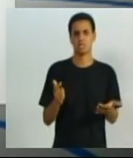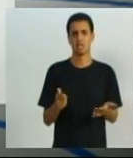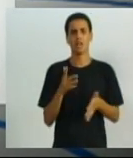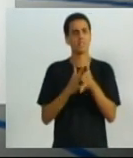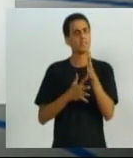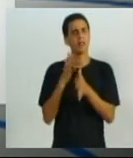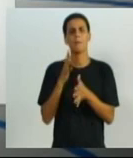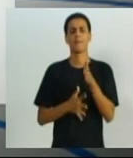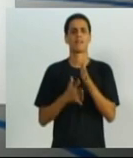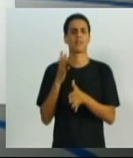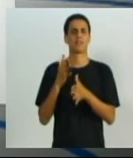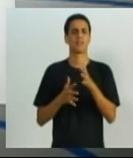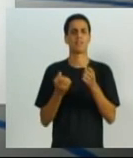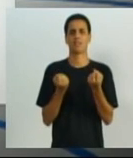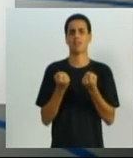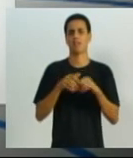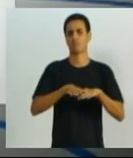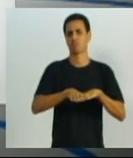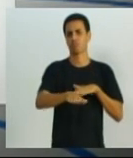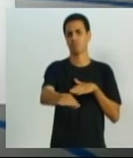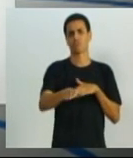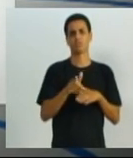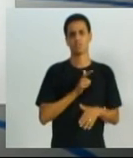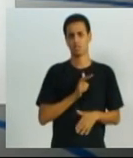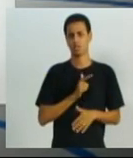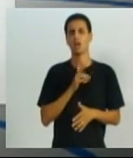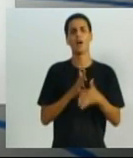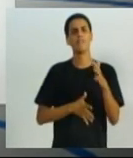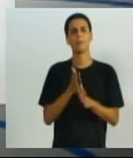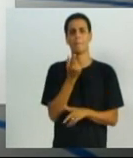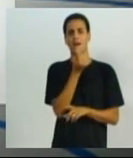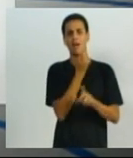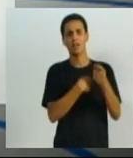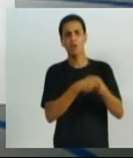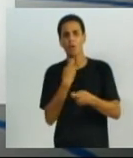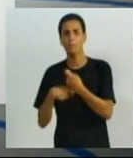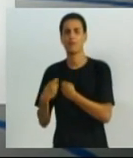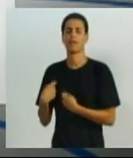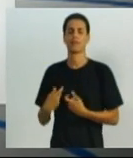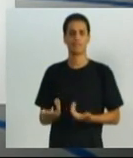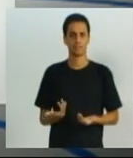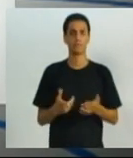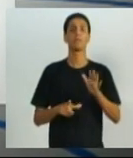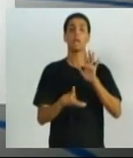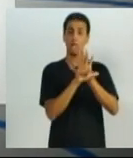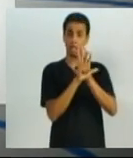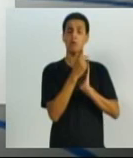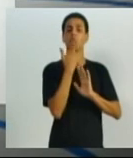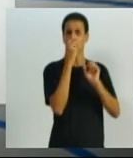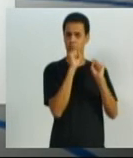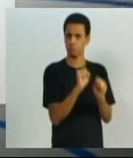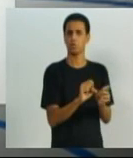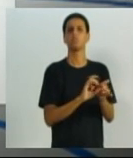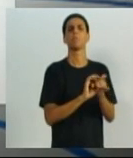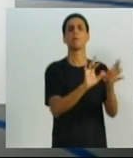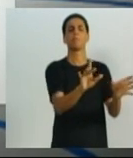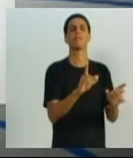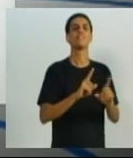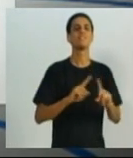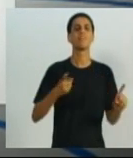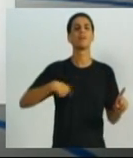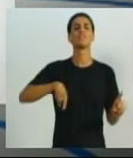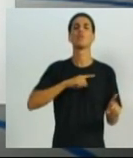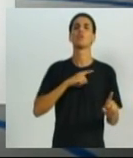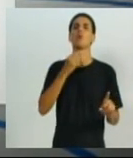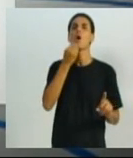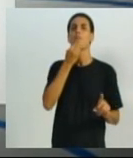atrapalha o trânsito. A carreata atrapalha o comércio. Então, embora a legislação permita, nós também não queremos proibir aqui